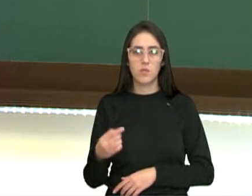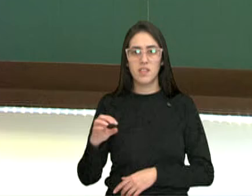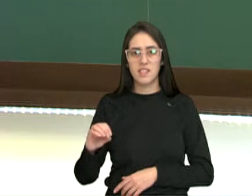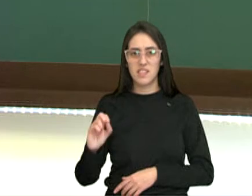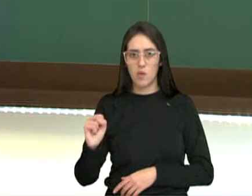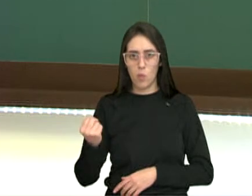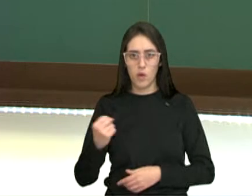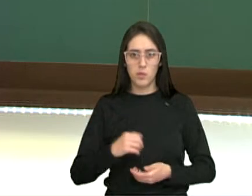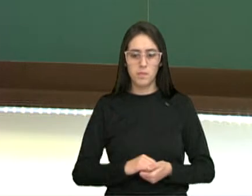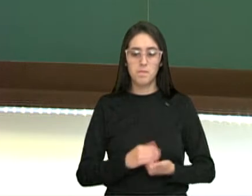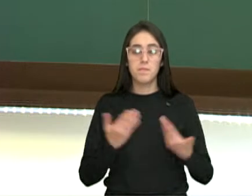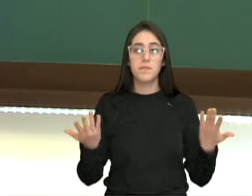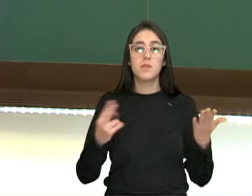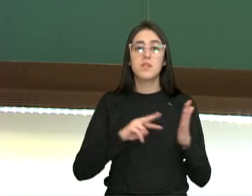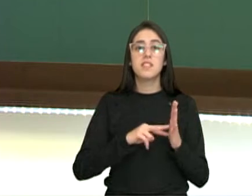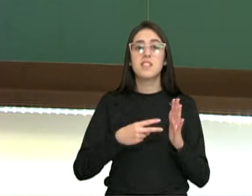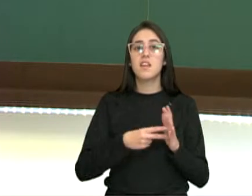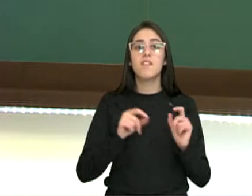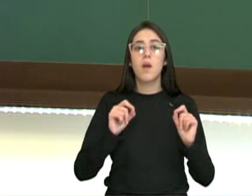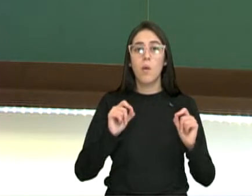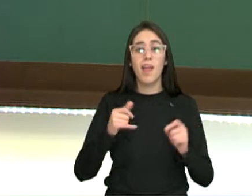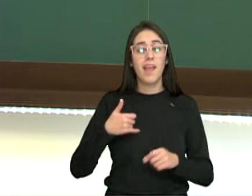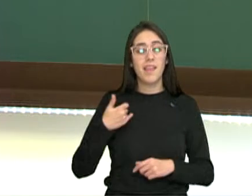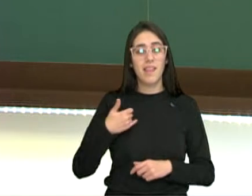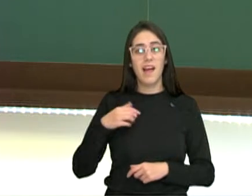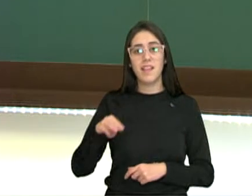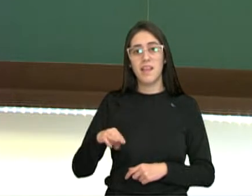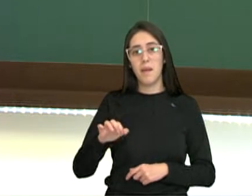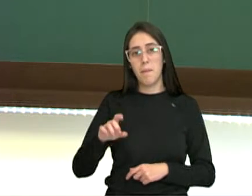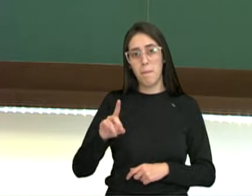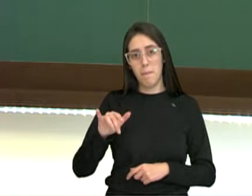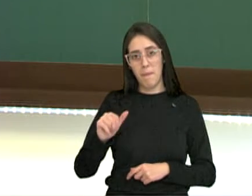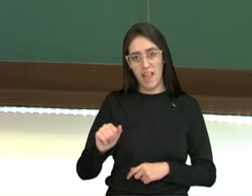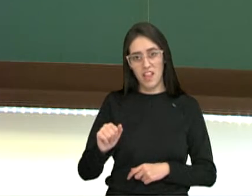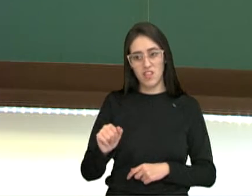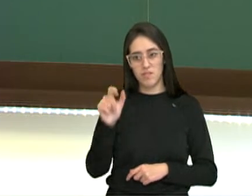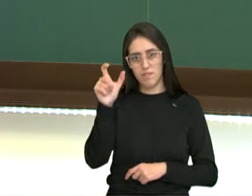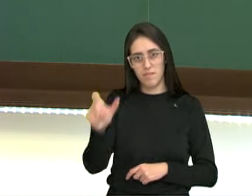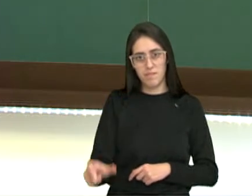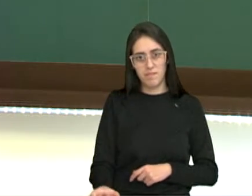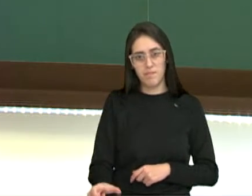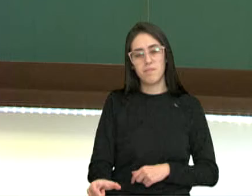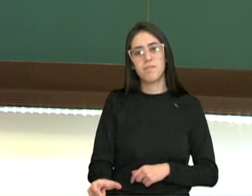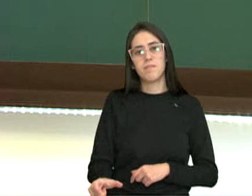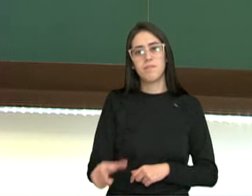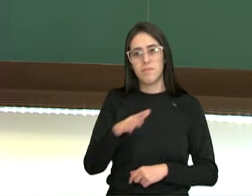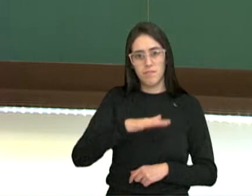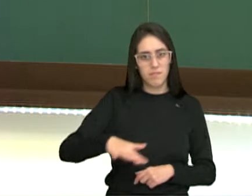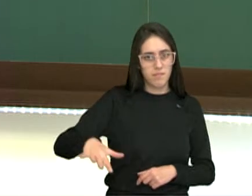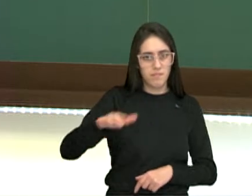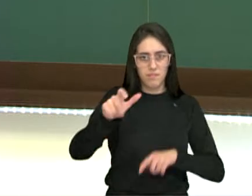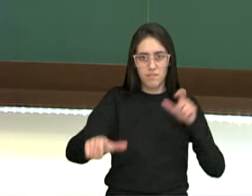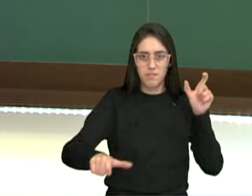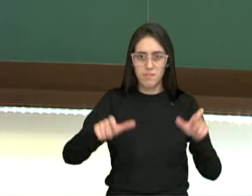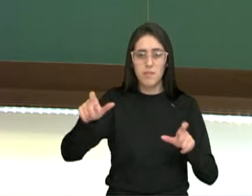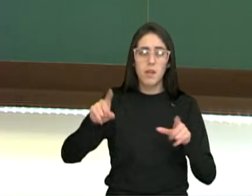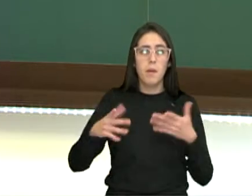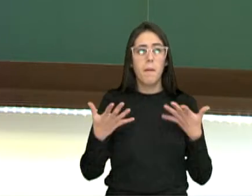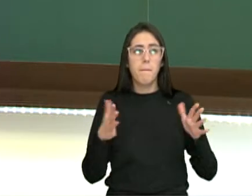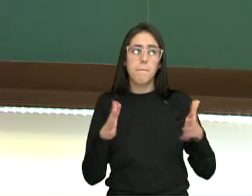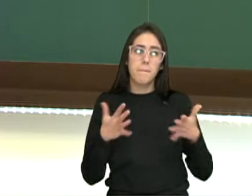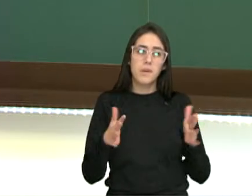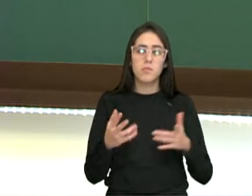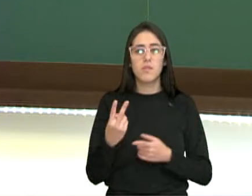23,08. Então, significa que a idade média desses jogadores é de aproximadamente, né, é